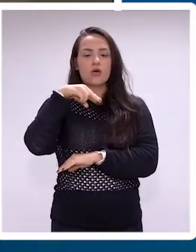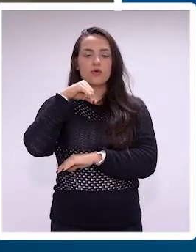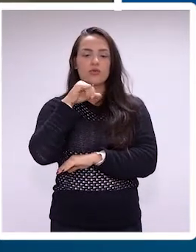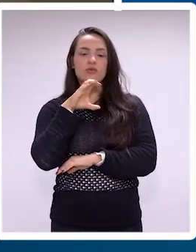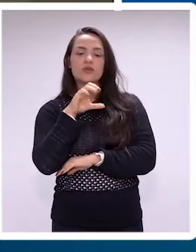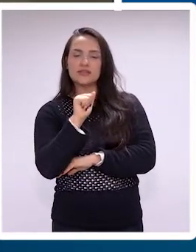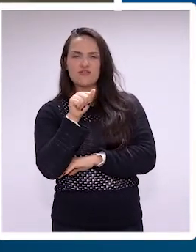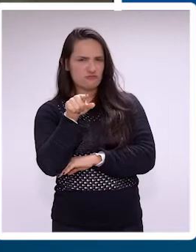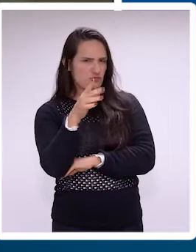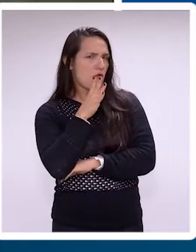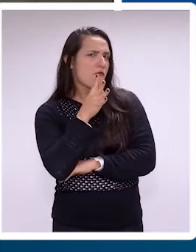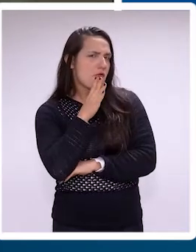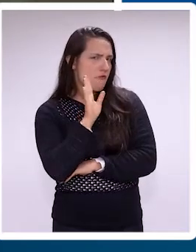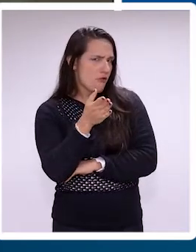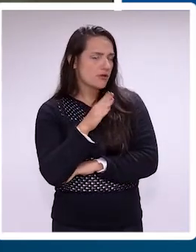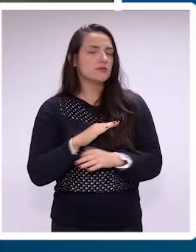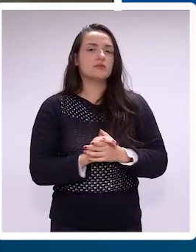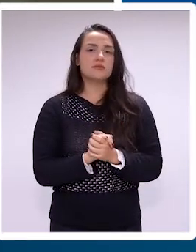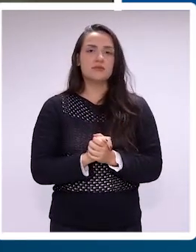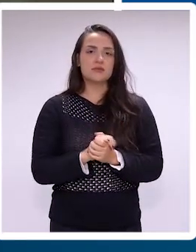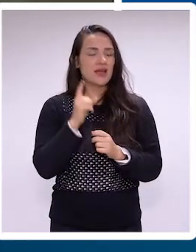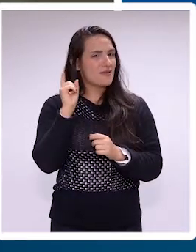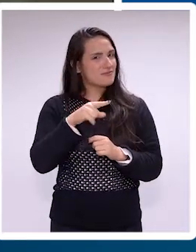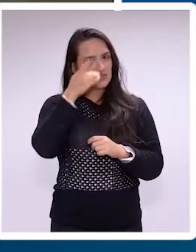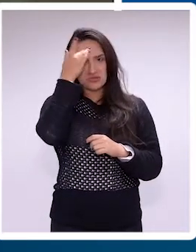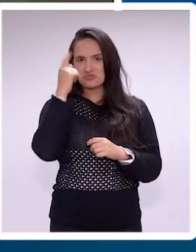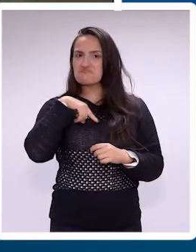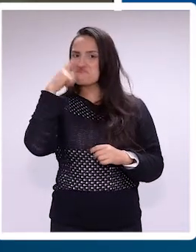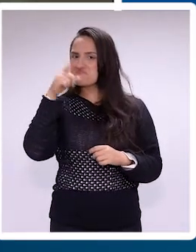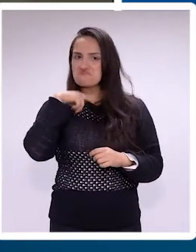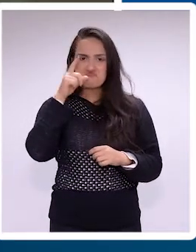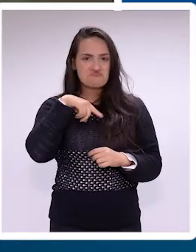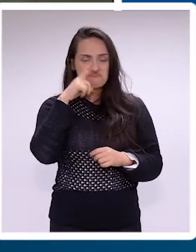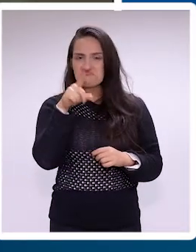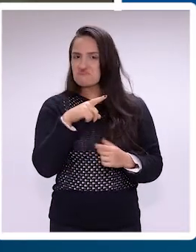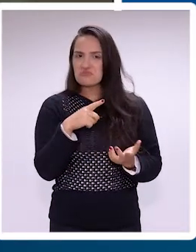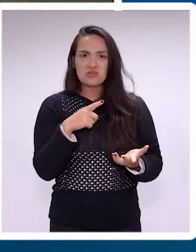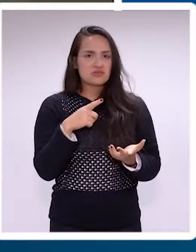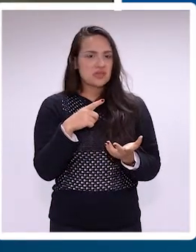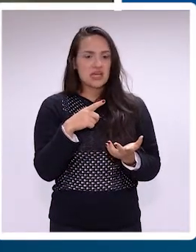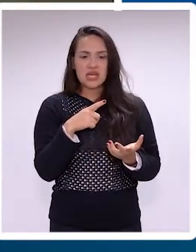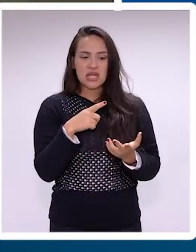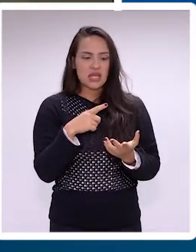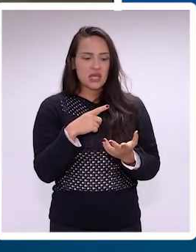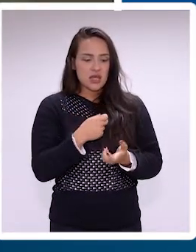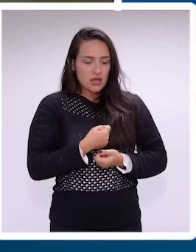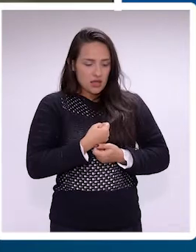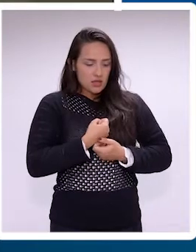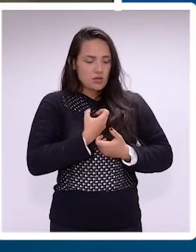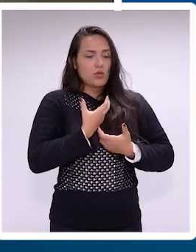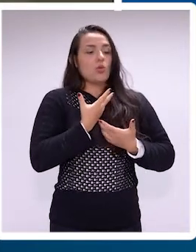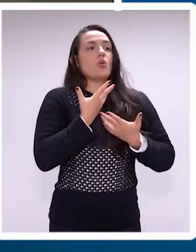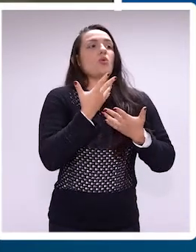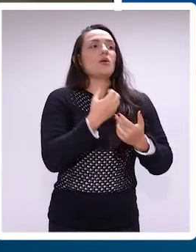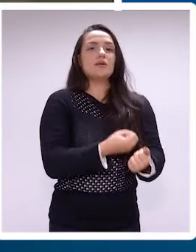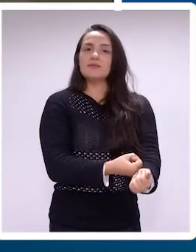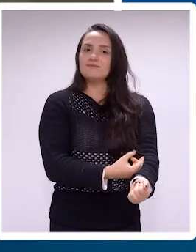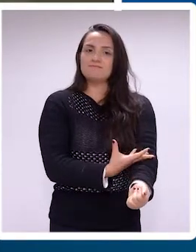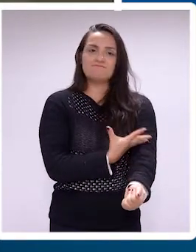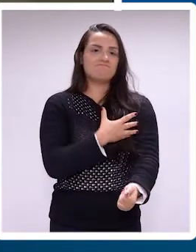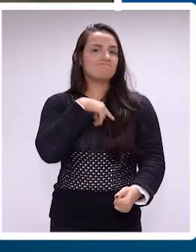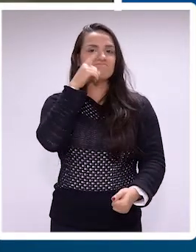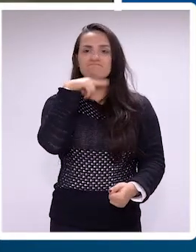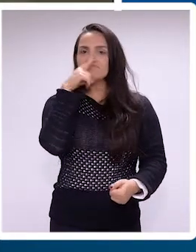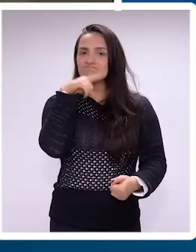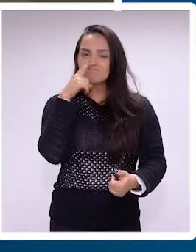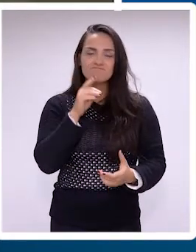não conseguem dar vazão às suas emoções, seus sentimentos, não têm condições de exercer as